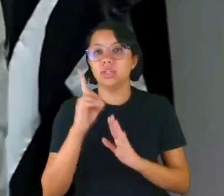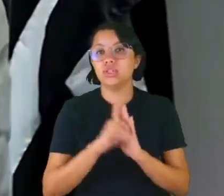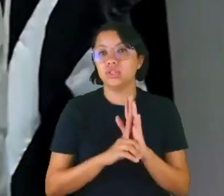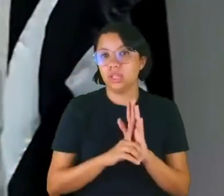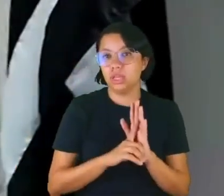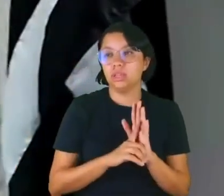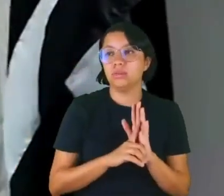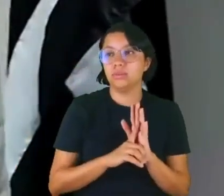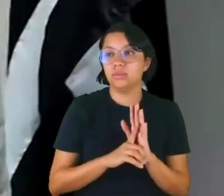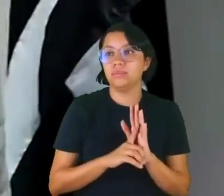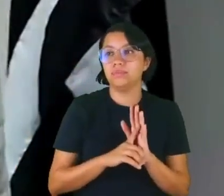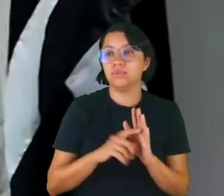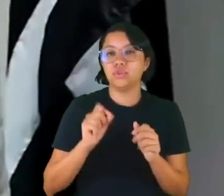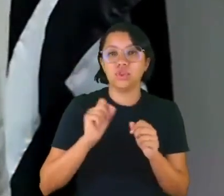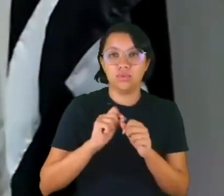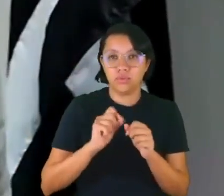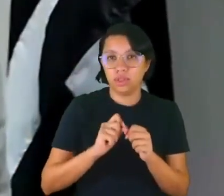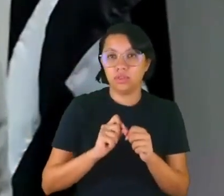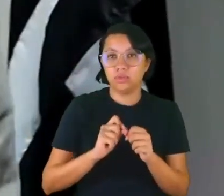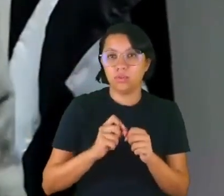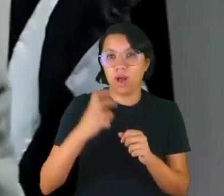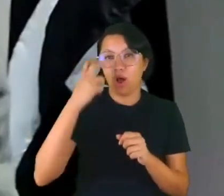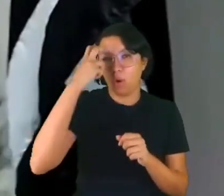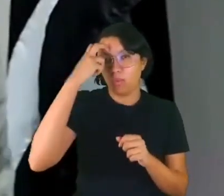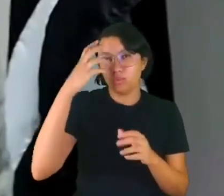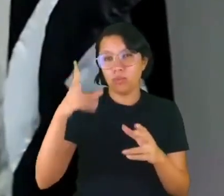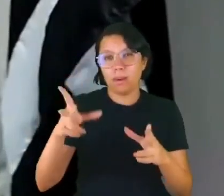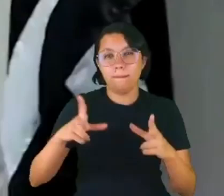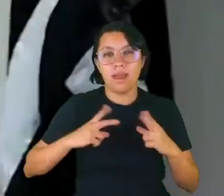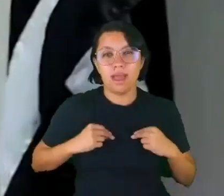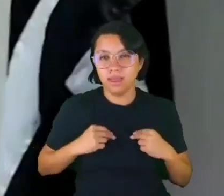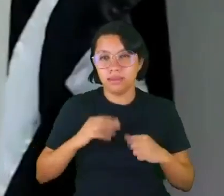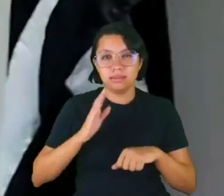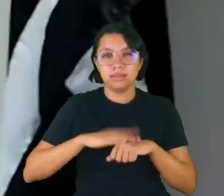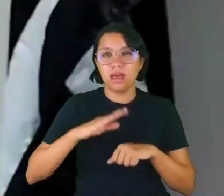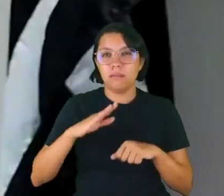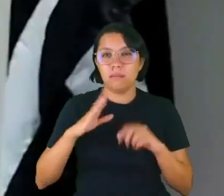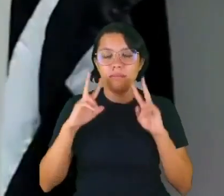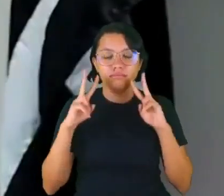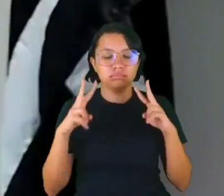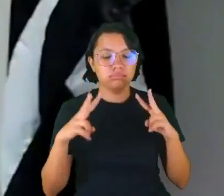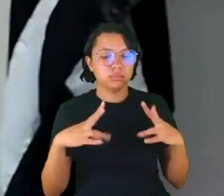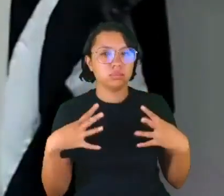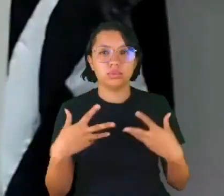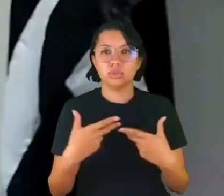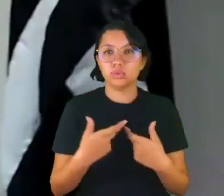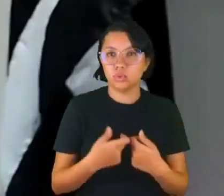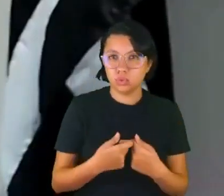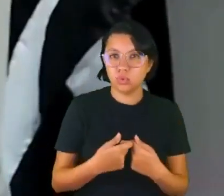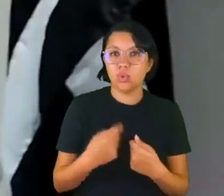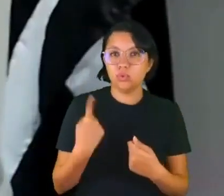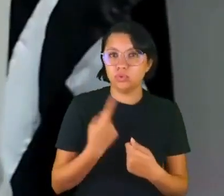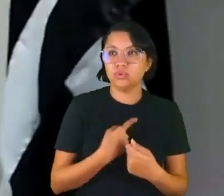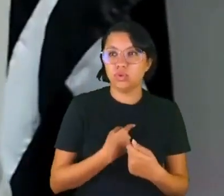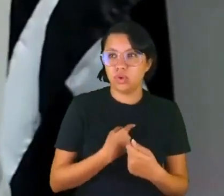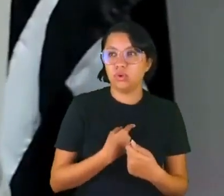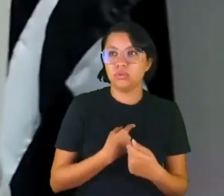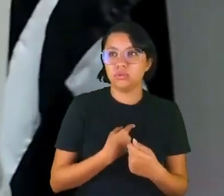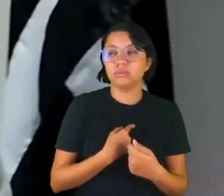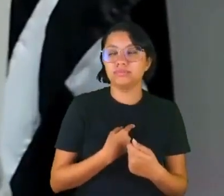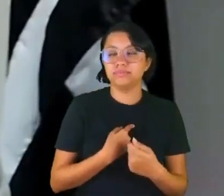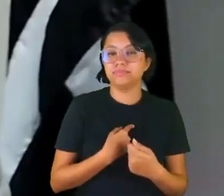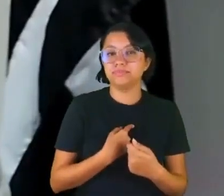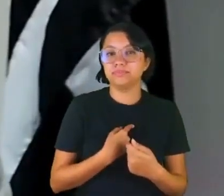para todos nós do que o direito autoral dele nesse contraponto. E ainda sobre